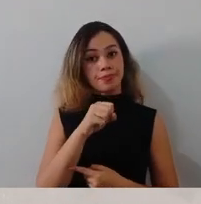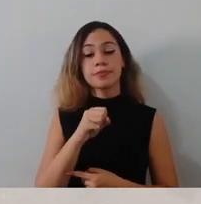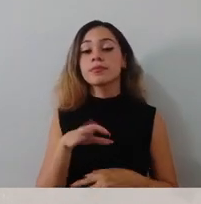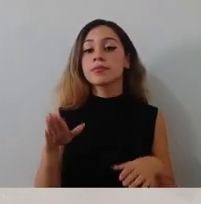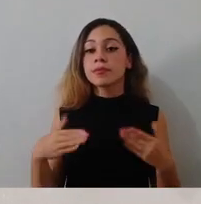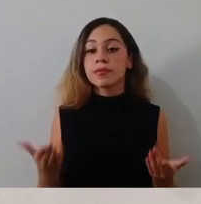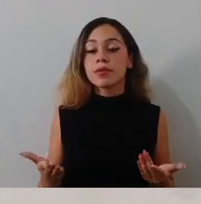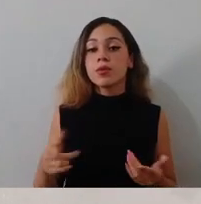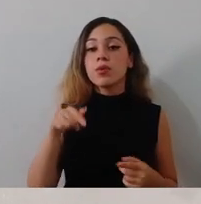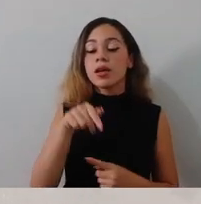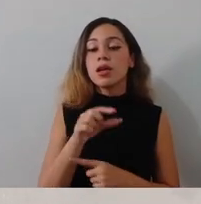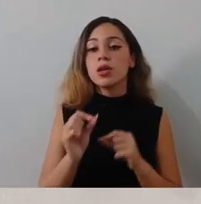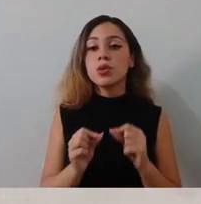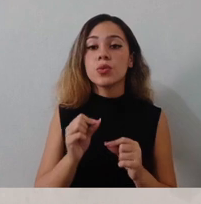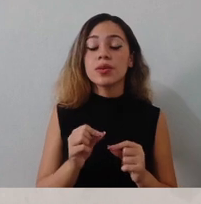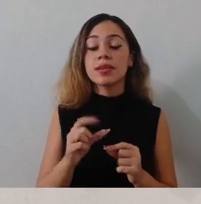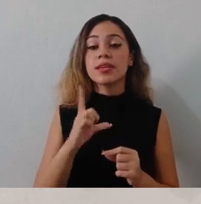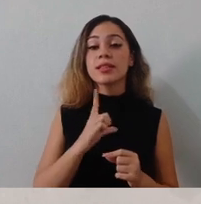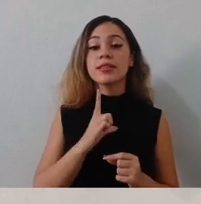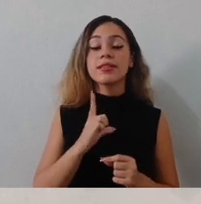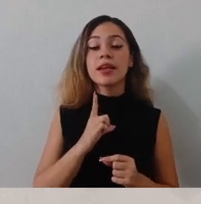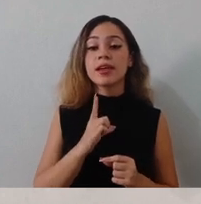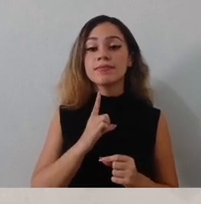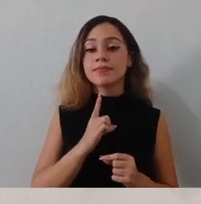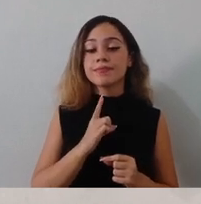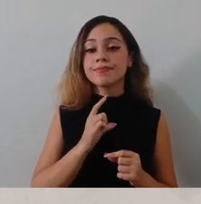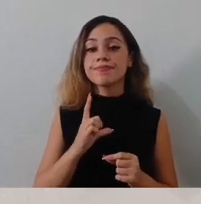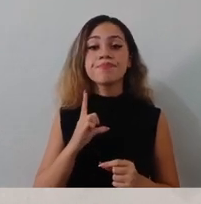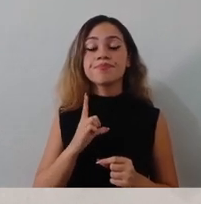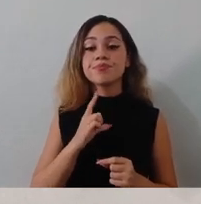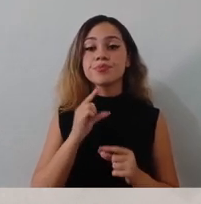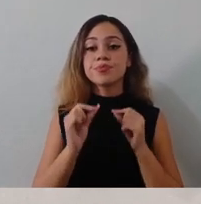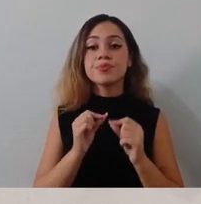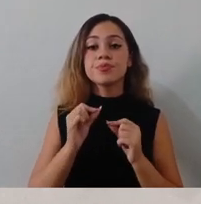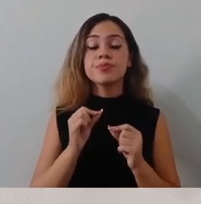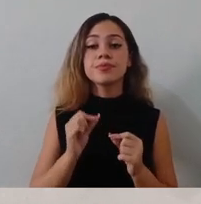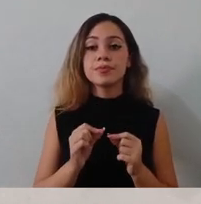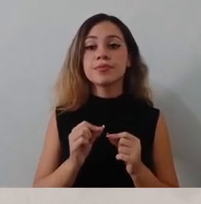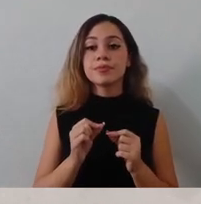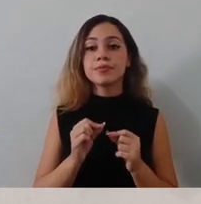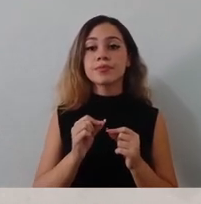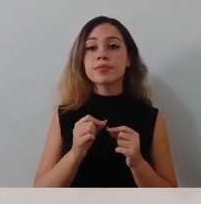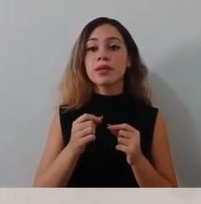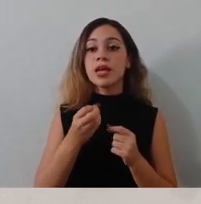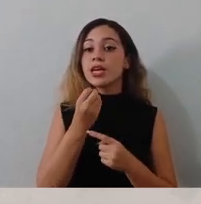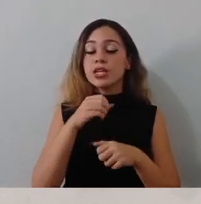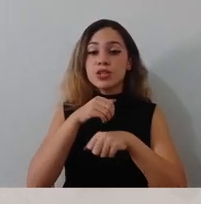Sim, o Maio Laranja, ele envolve o quê? Ele envolve